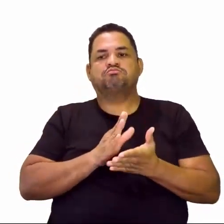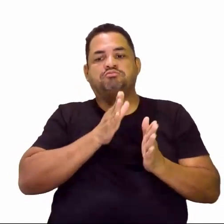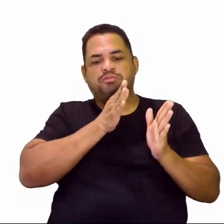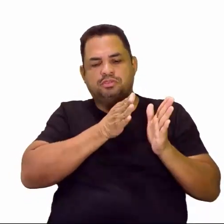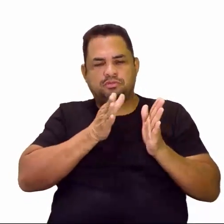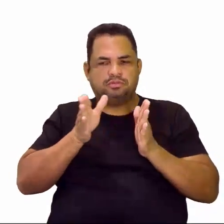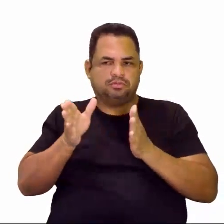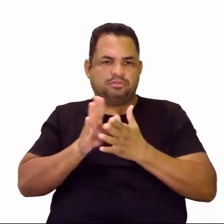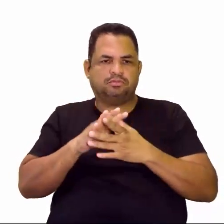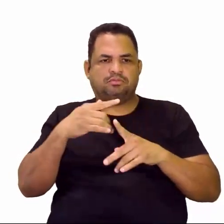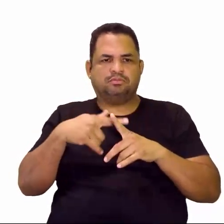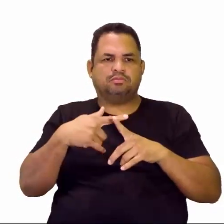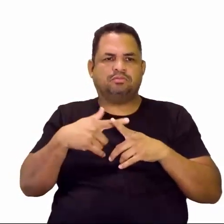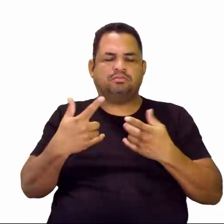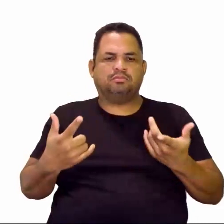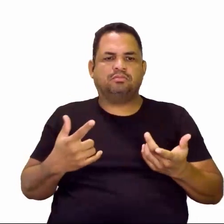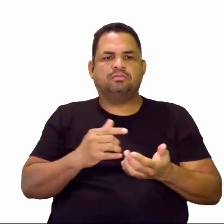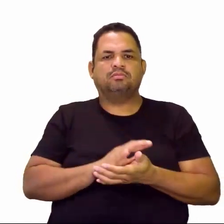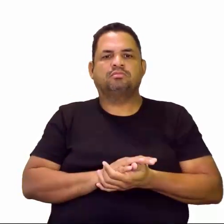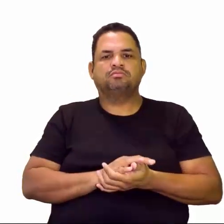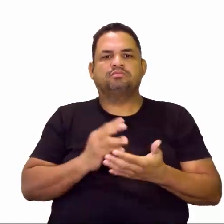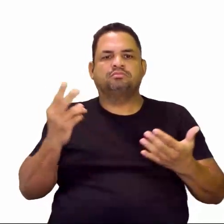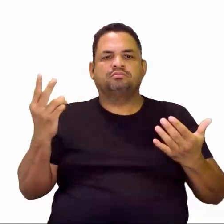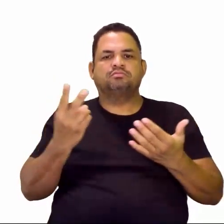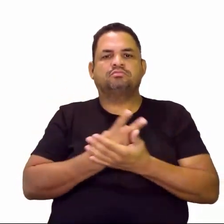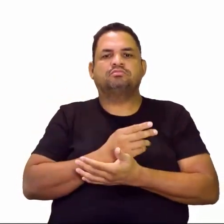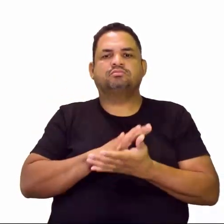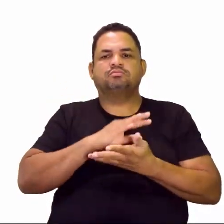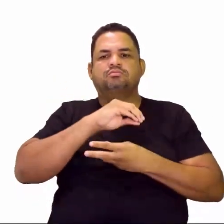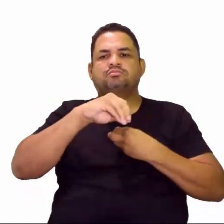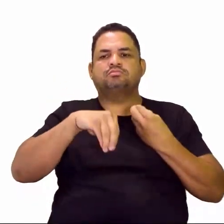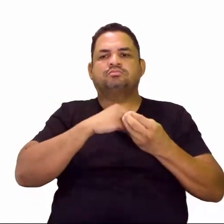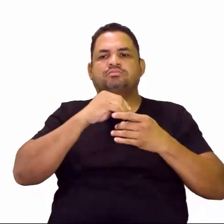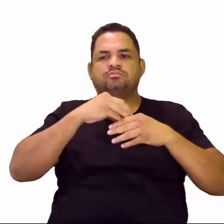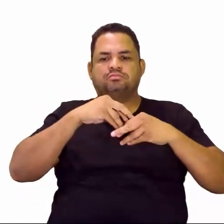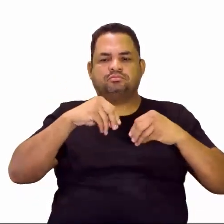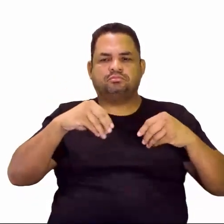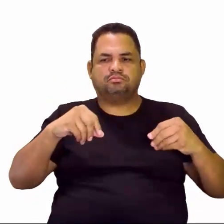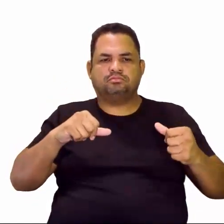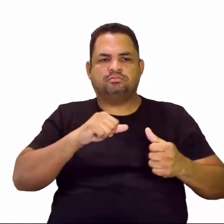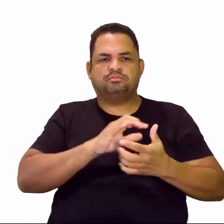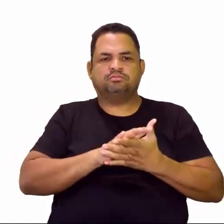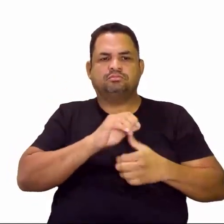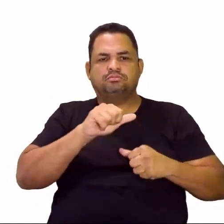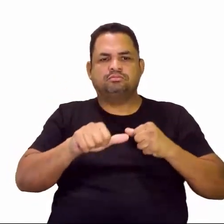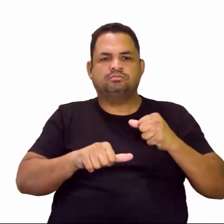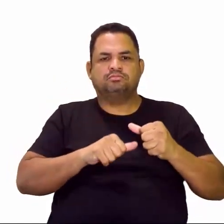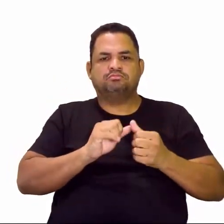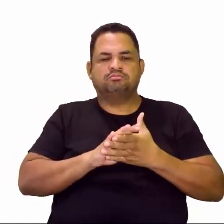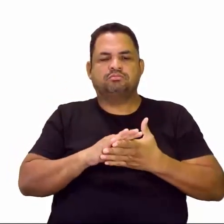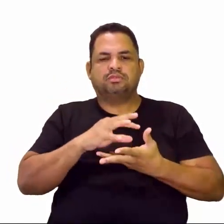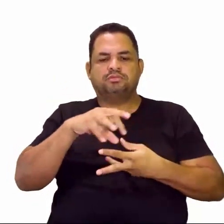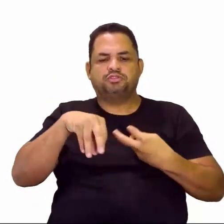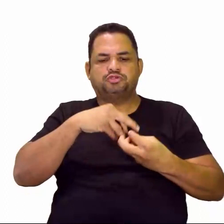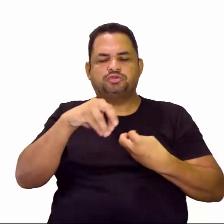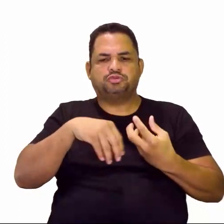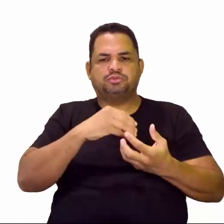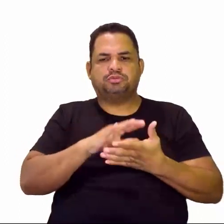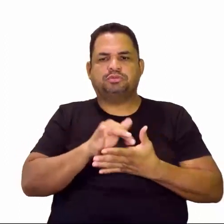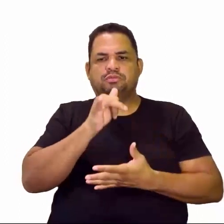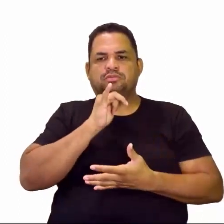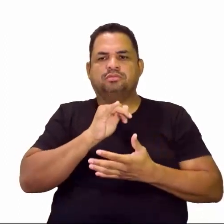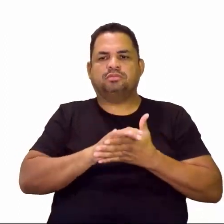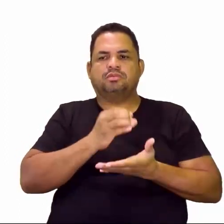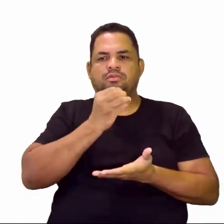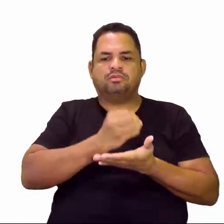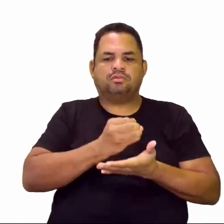fase. Porque isto acontece é que as substâncias se dissolvem e se tornam, na verdade, uma solução.